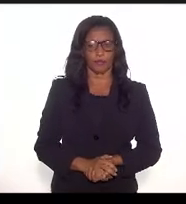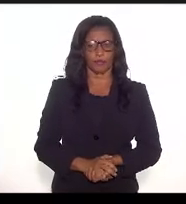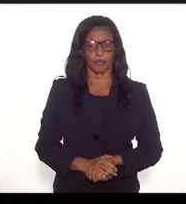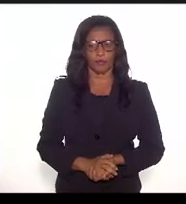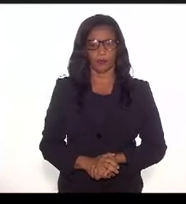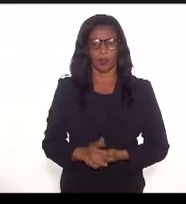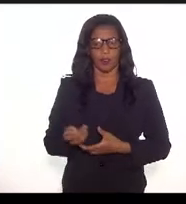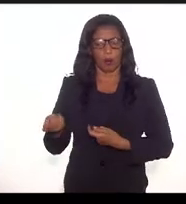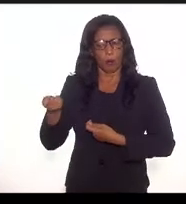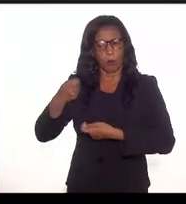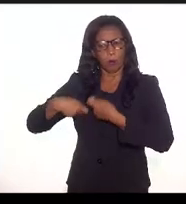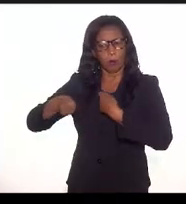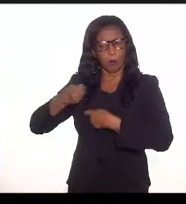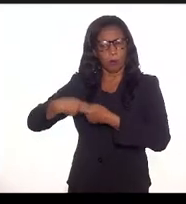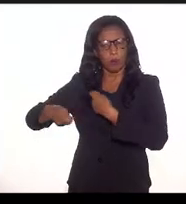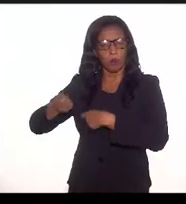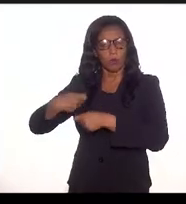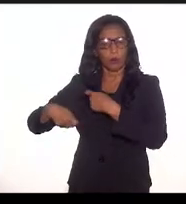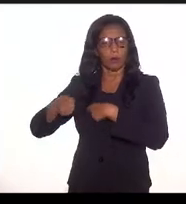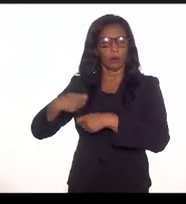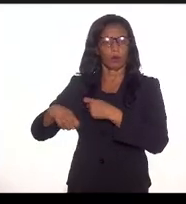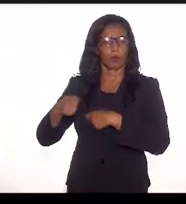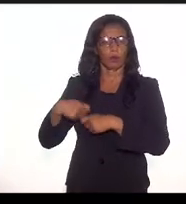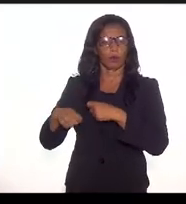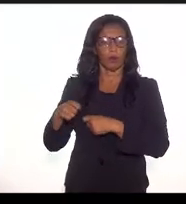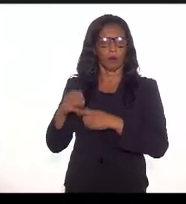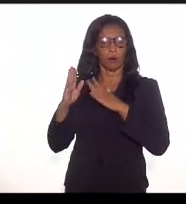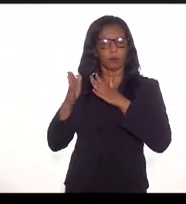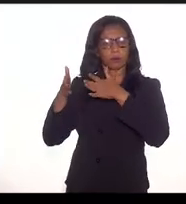dos investimentos, muito em função